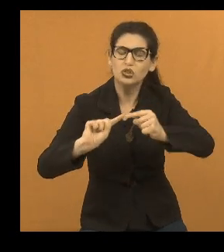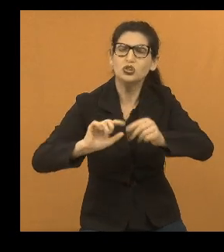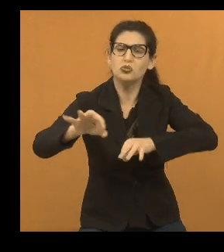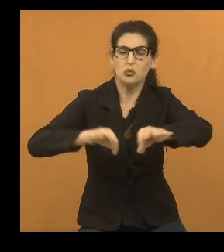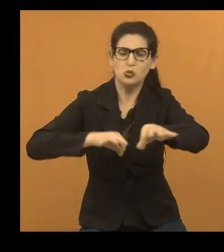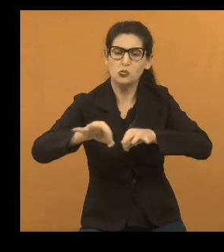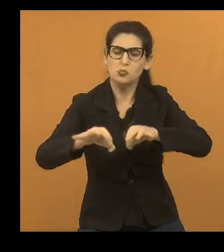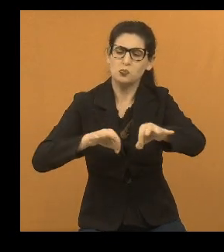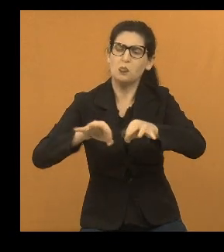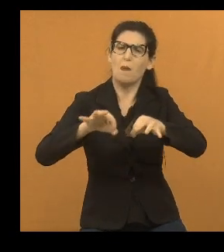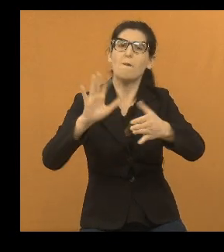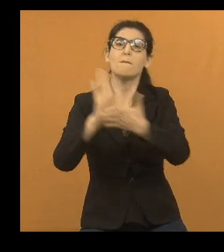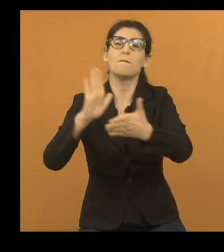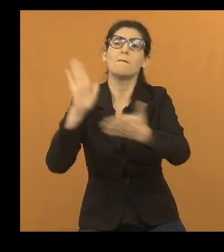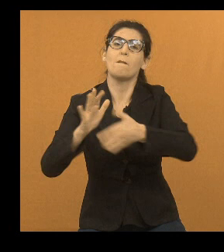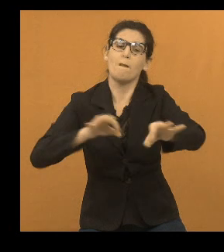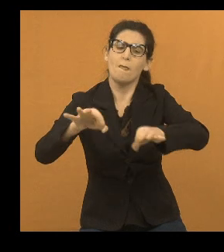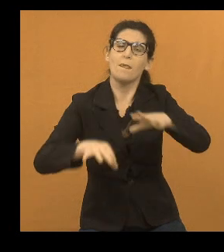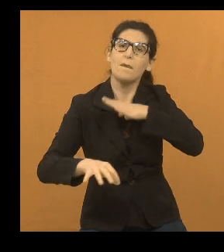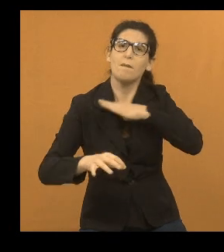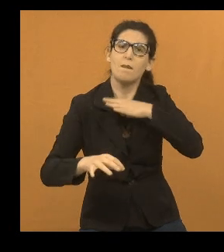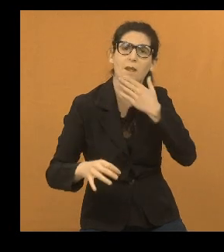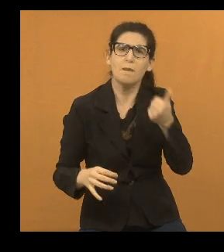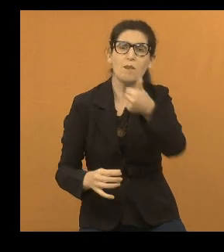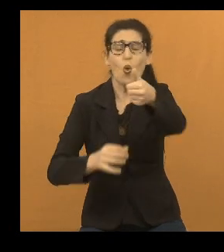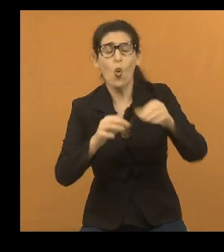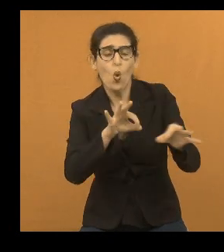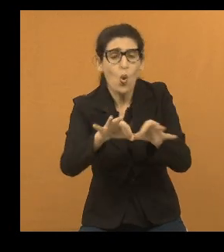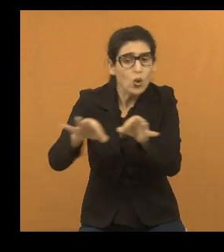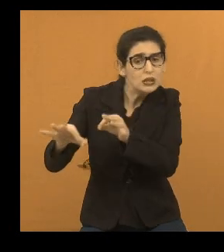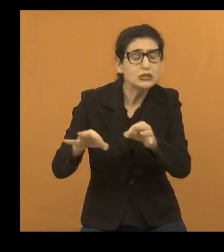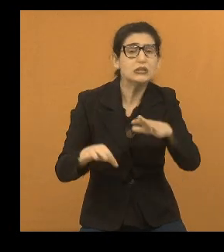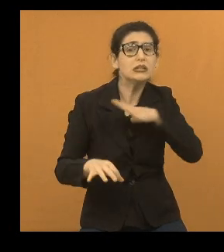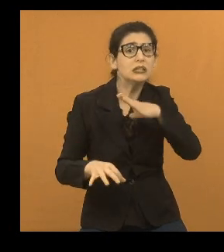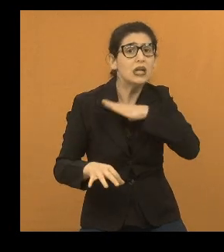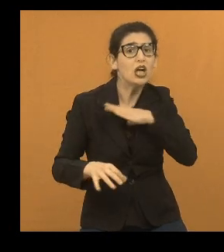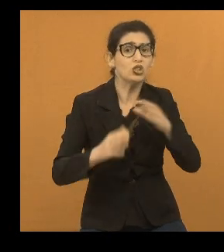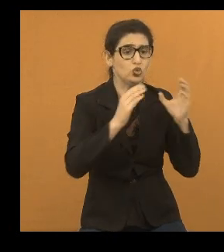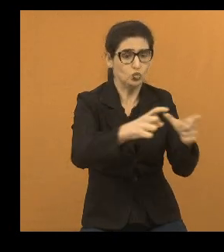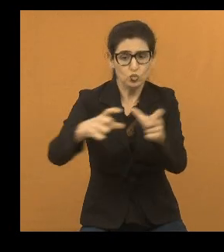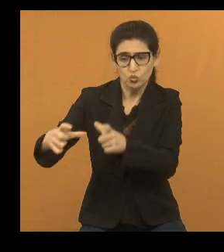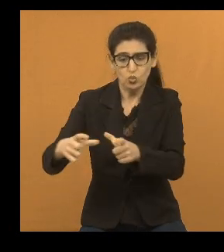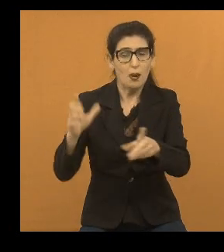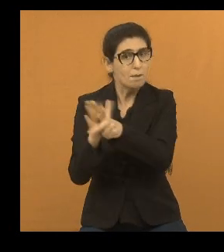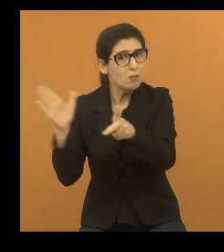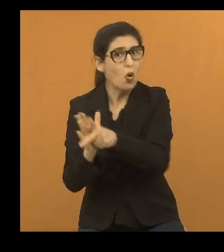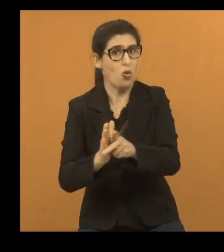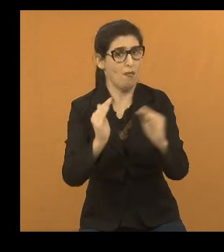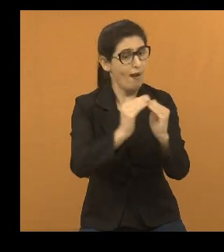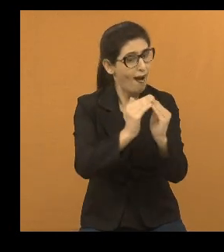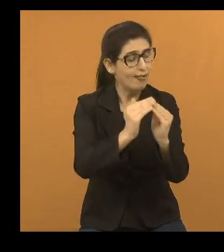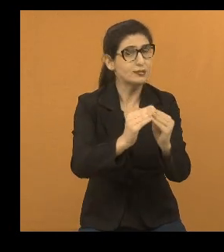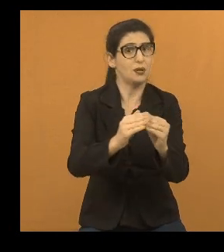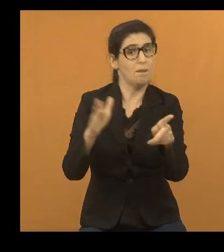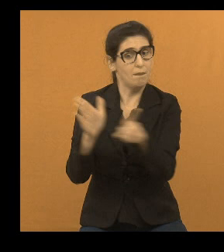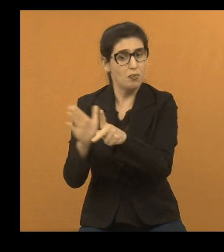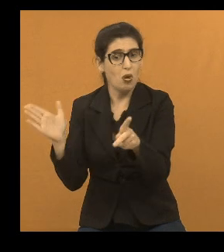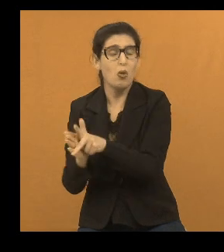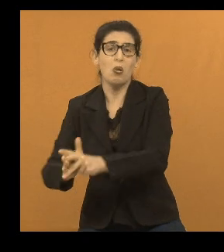diretor? Organizar a cidade, destinando locais adequados para residências, indústrias,